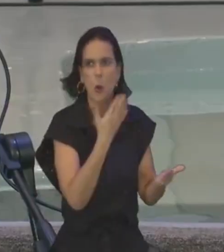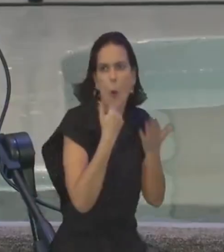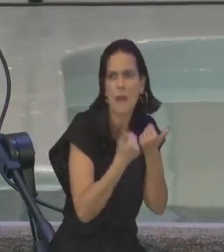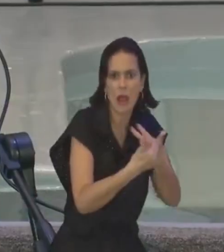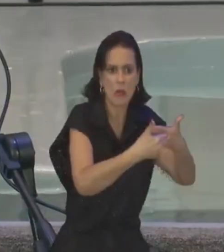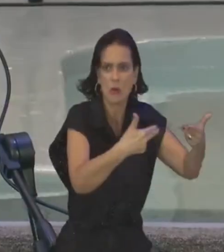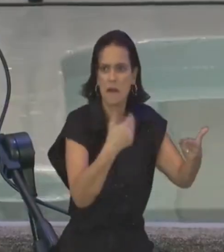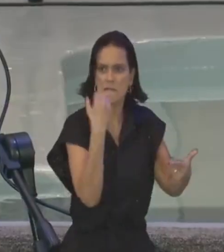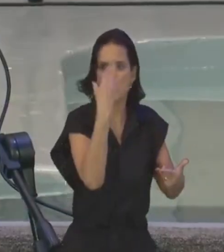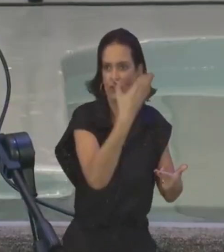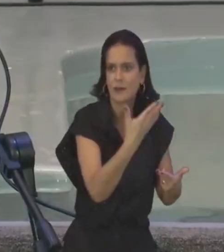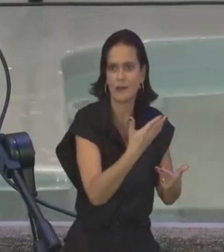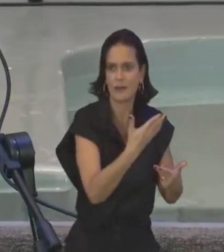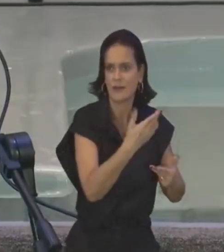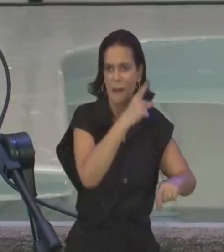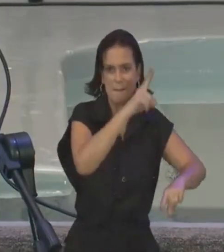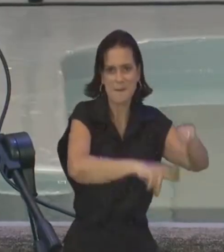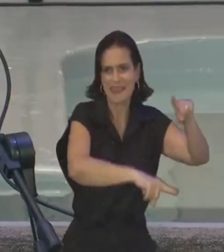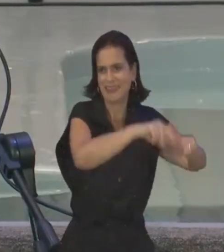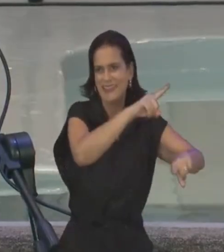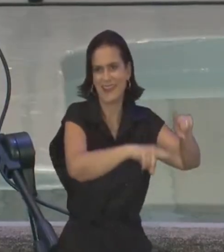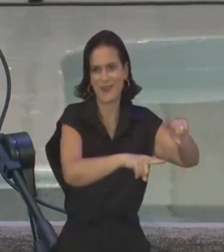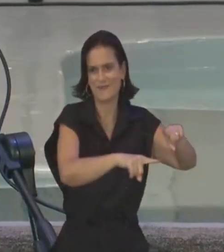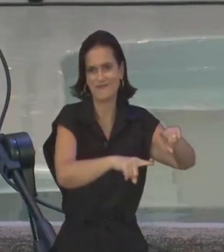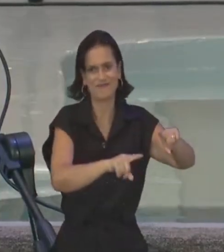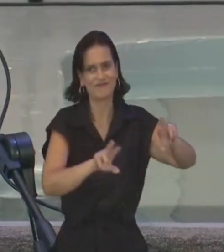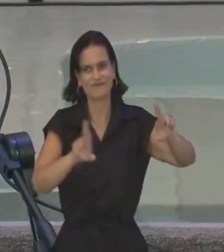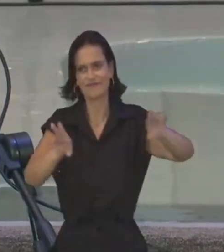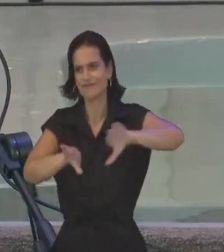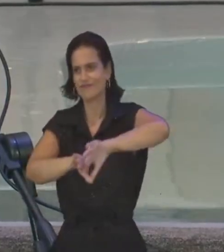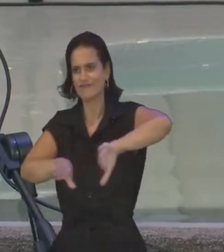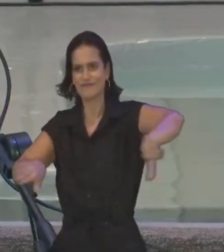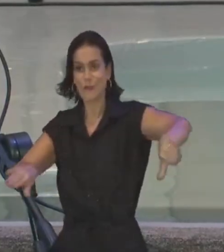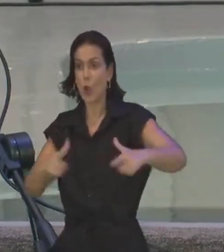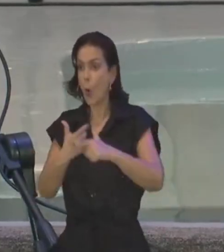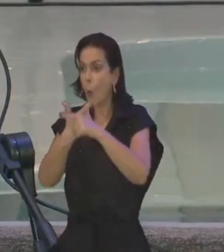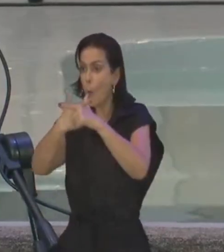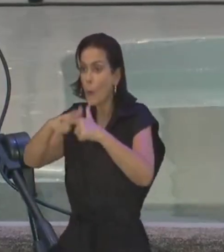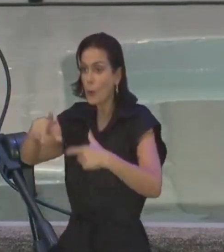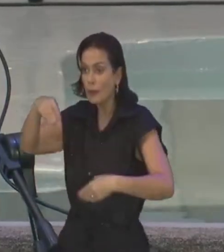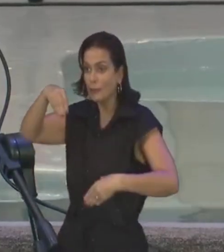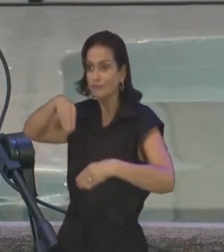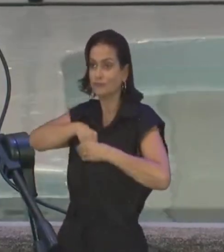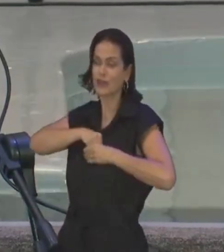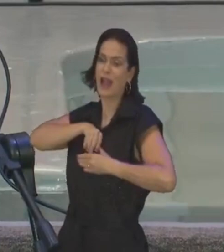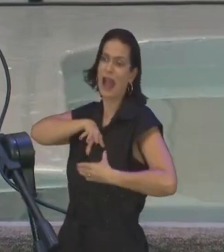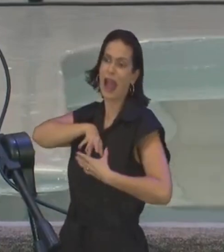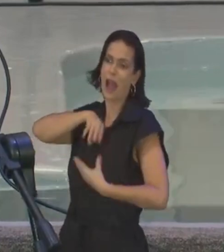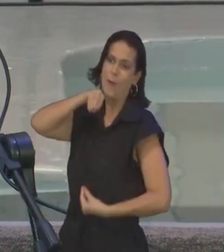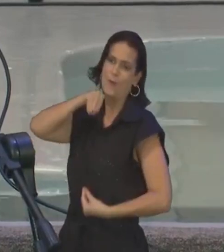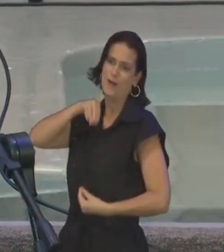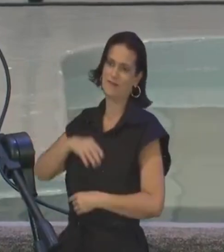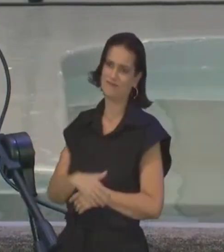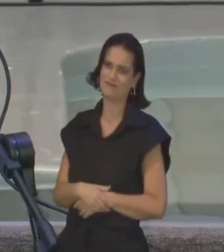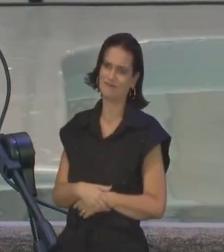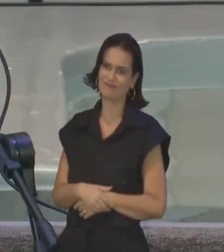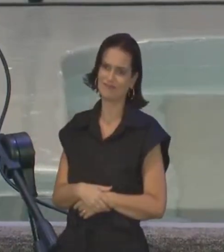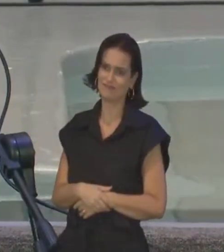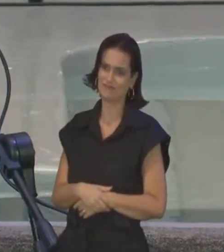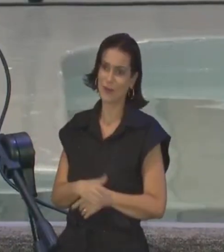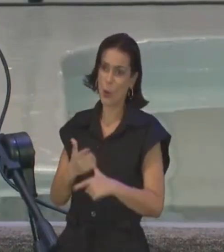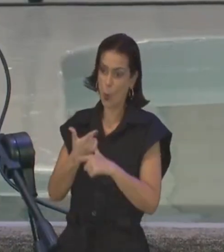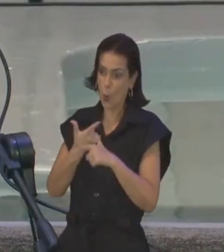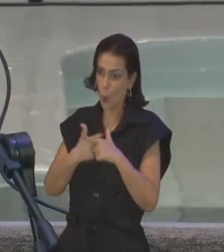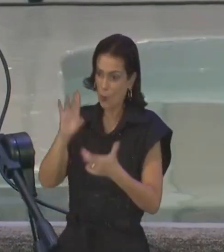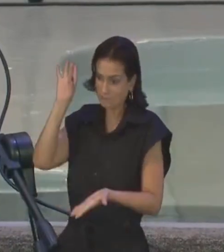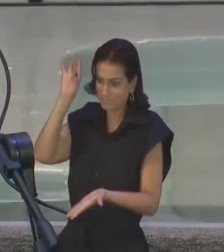do físico, do material, quando na verdade a raiz do problema está na alma. Quando na verdade a raiz do